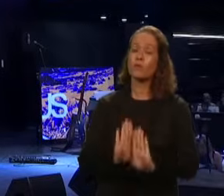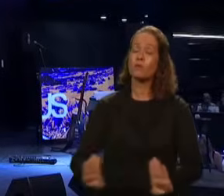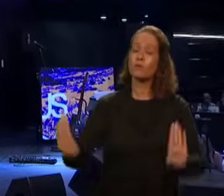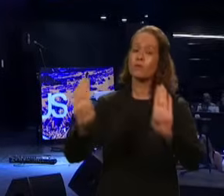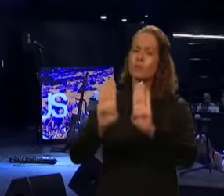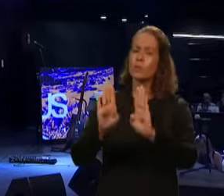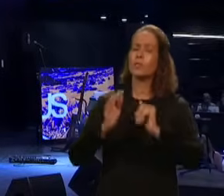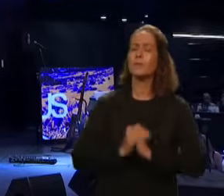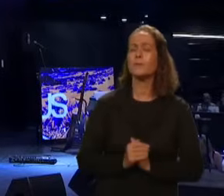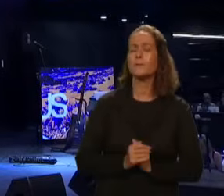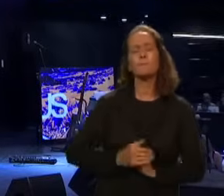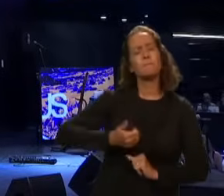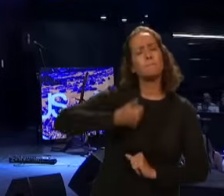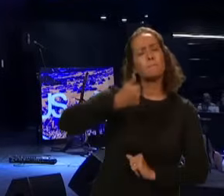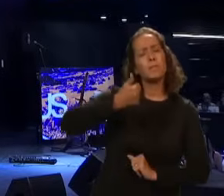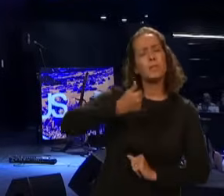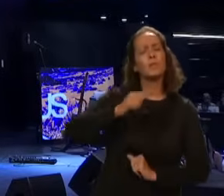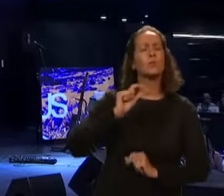gente boa.